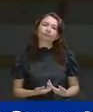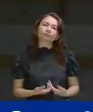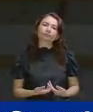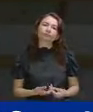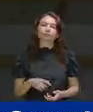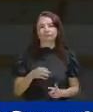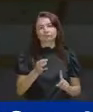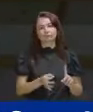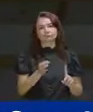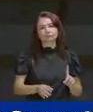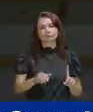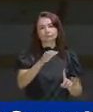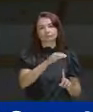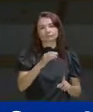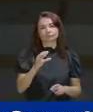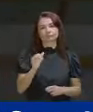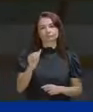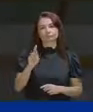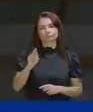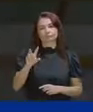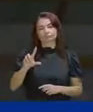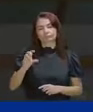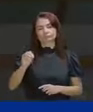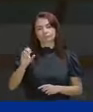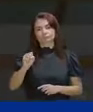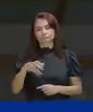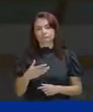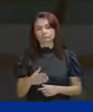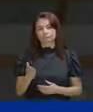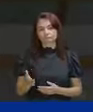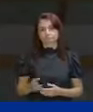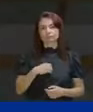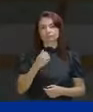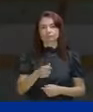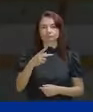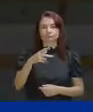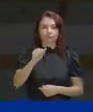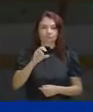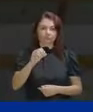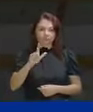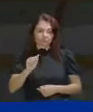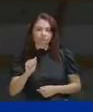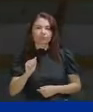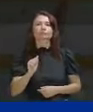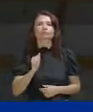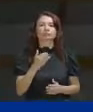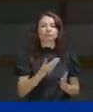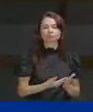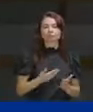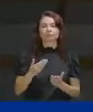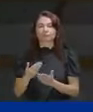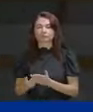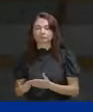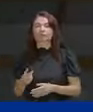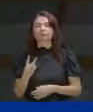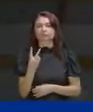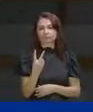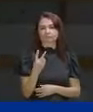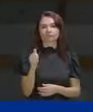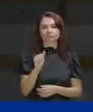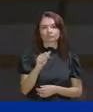a procuradora, no sentido doutora de Sara como Cavalcante. a doutora Paola ficou vencida nos 2 agravos ao final, me parece que